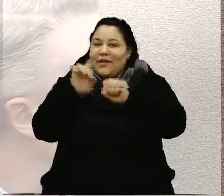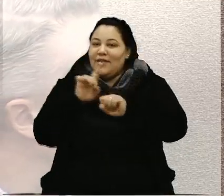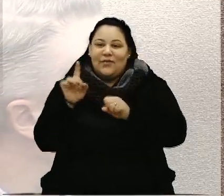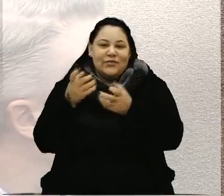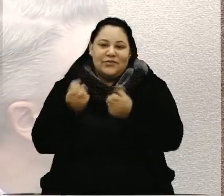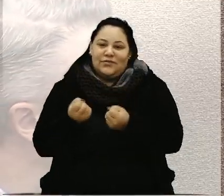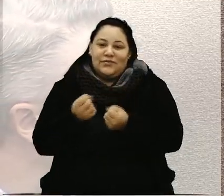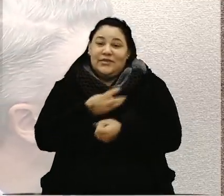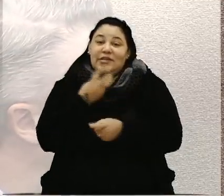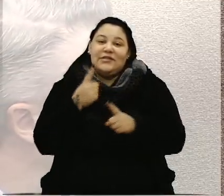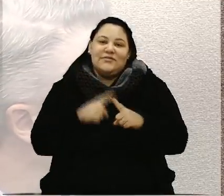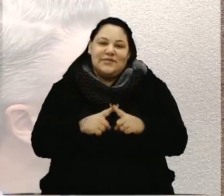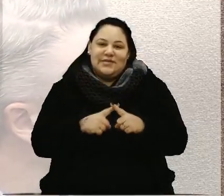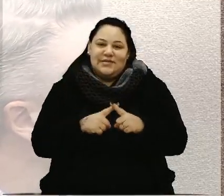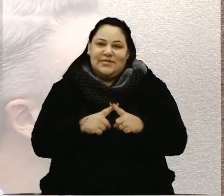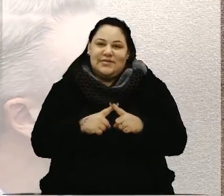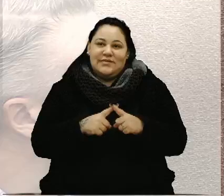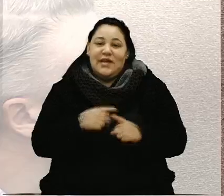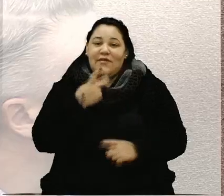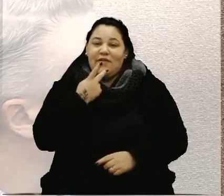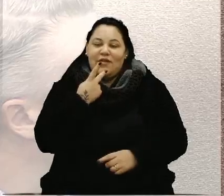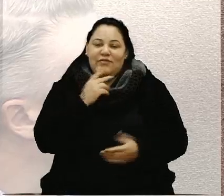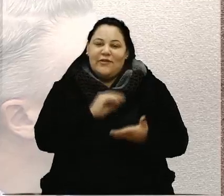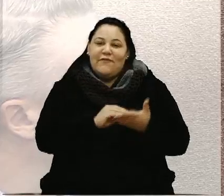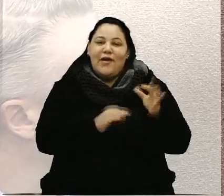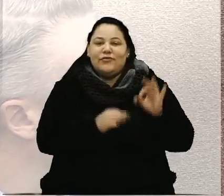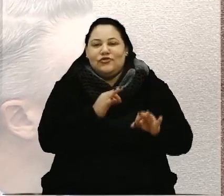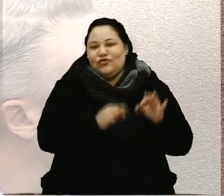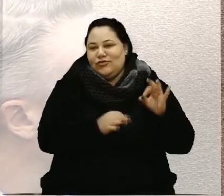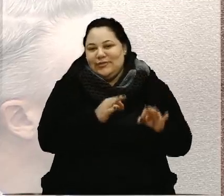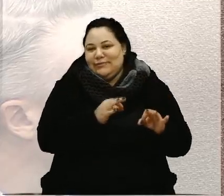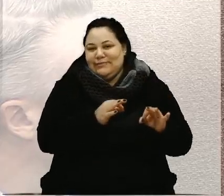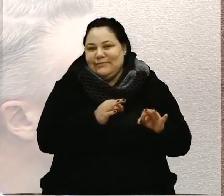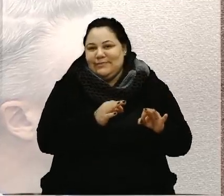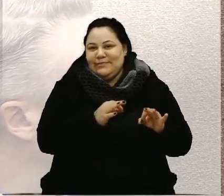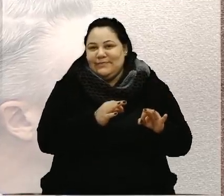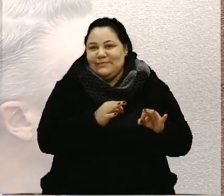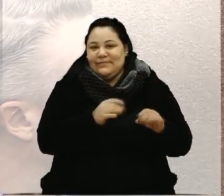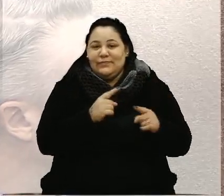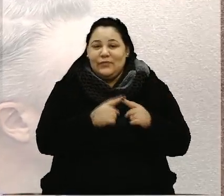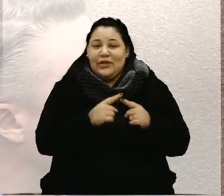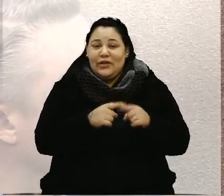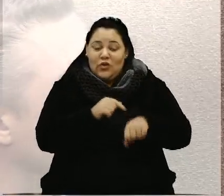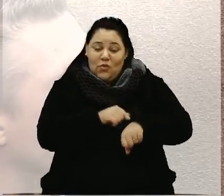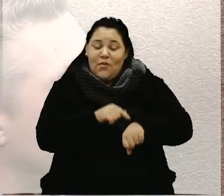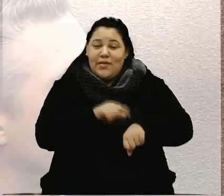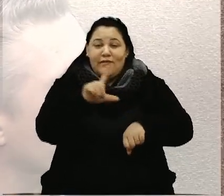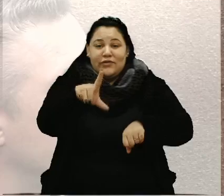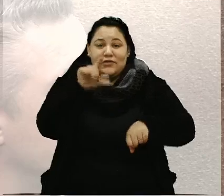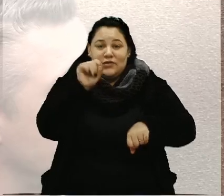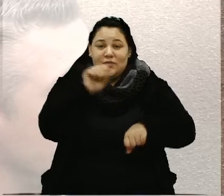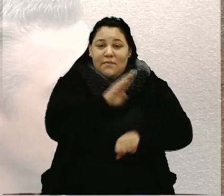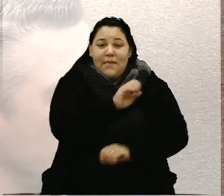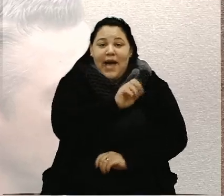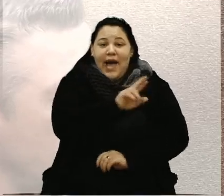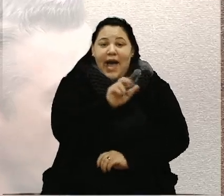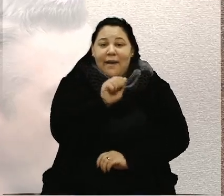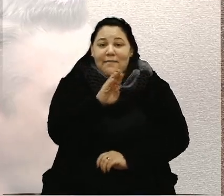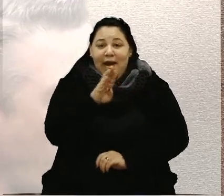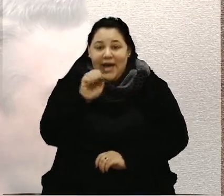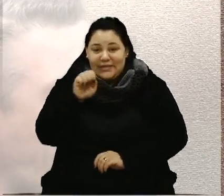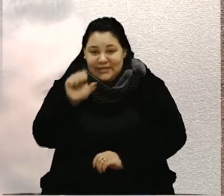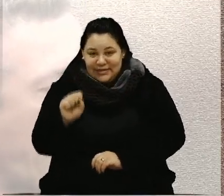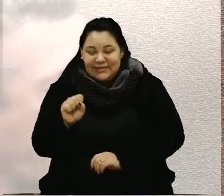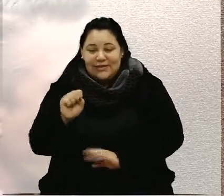vezes. E falou da injustiça. Quando ele estava para ser escolhido, entre Barrabás, um ladrão,